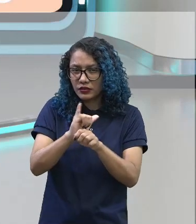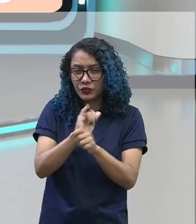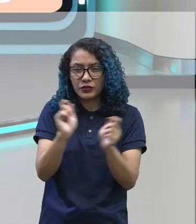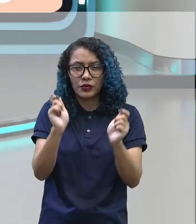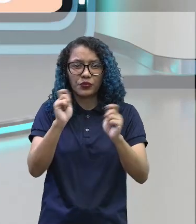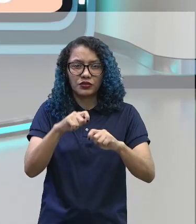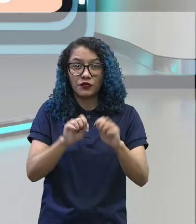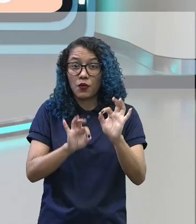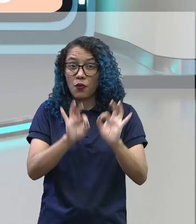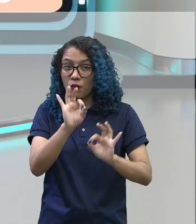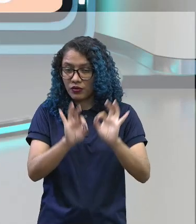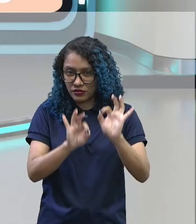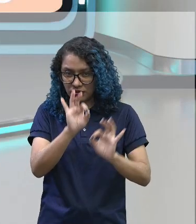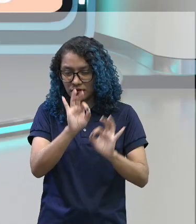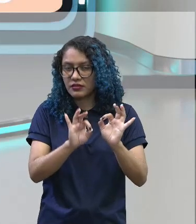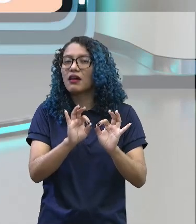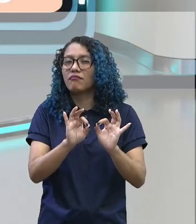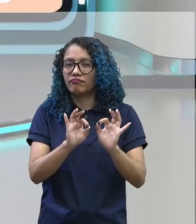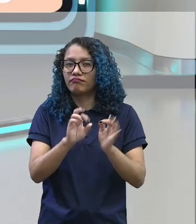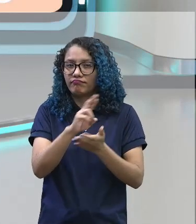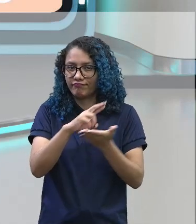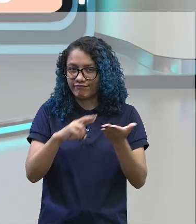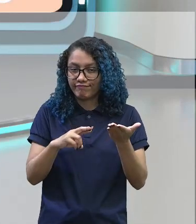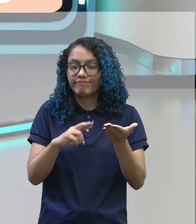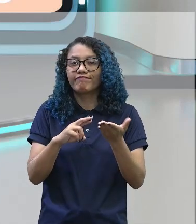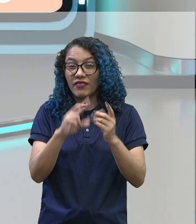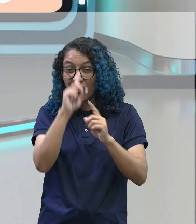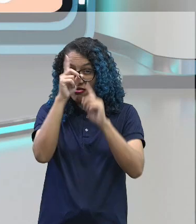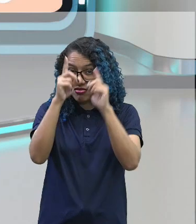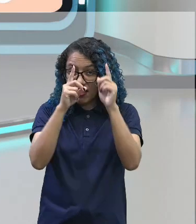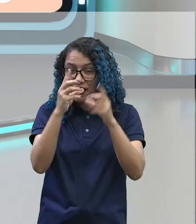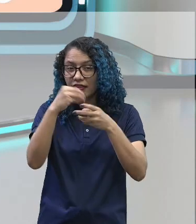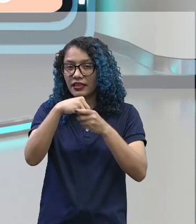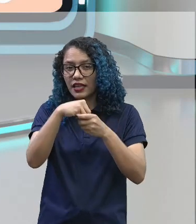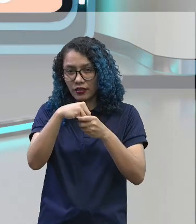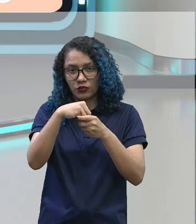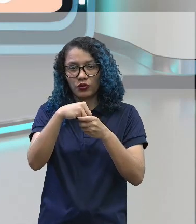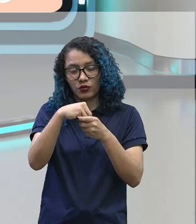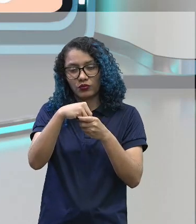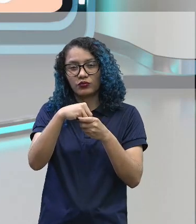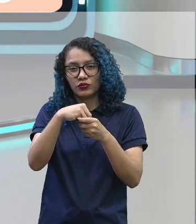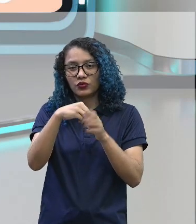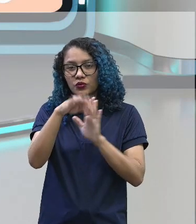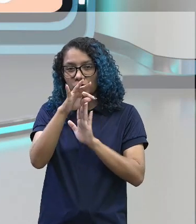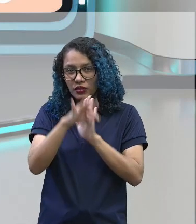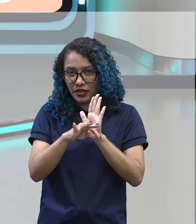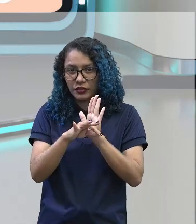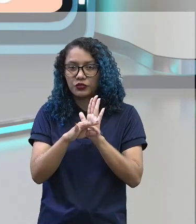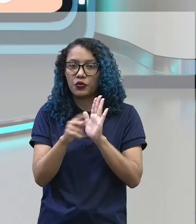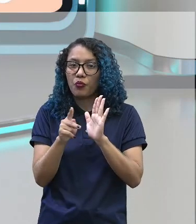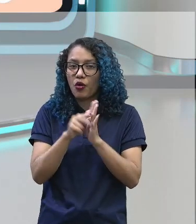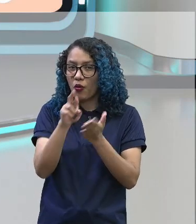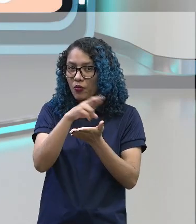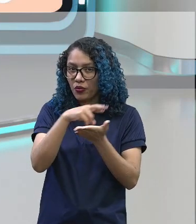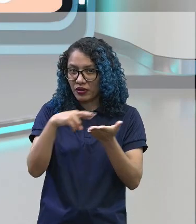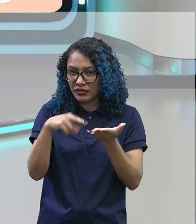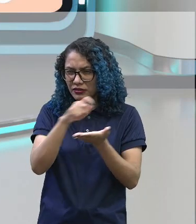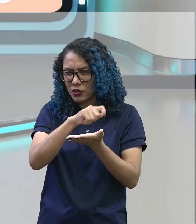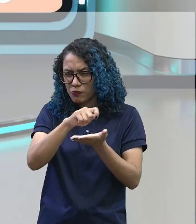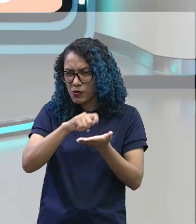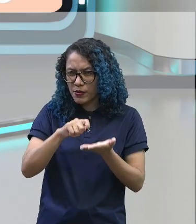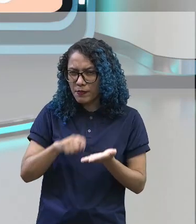devemos organizar as nossas ideias quando estivermos diante de uma missão da